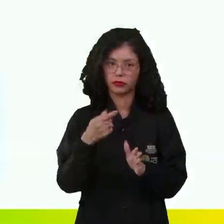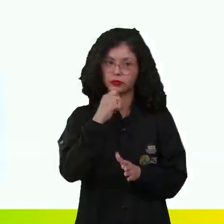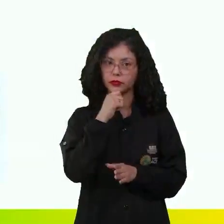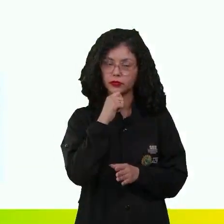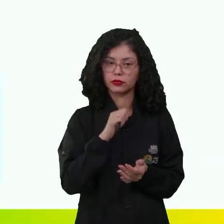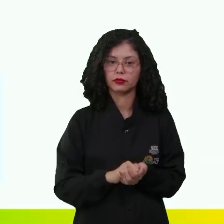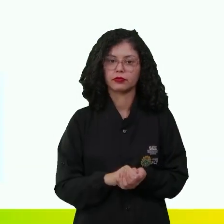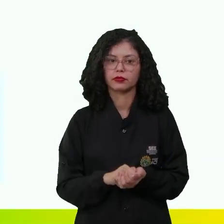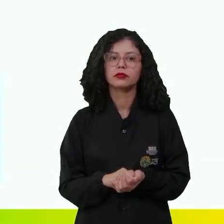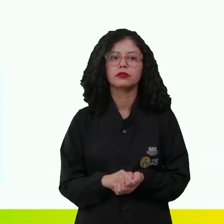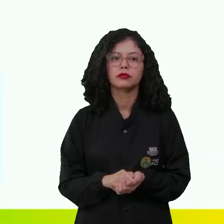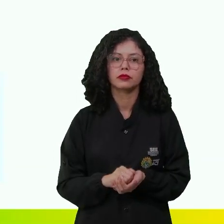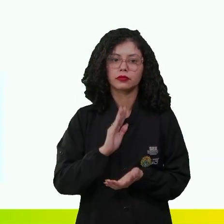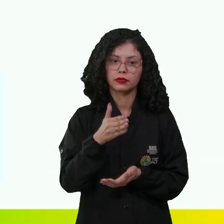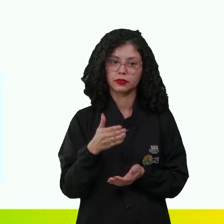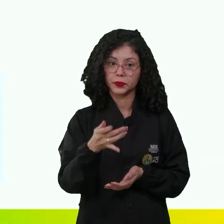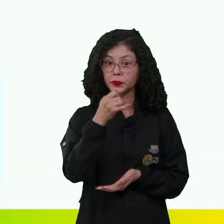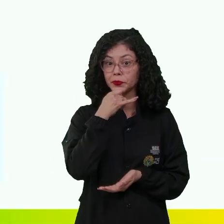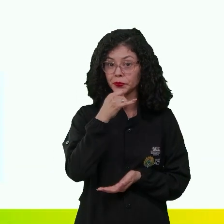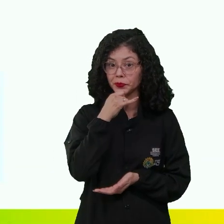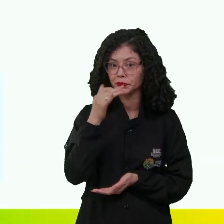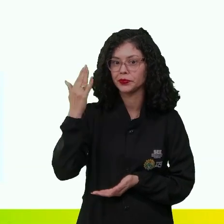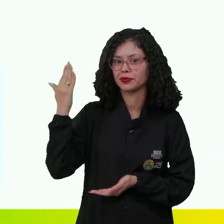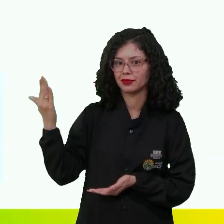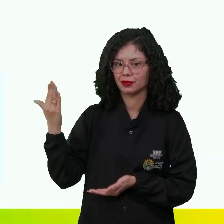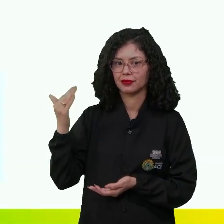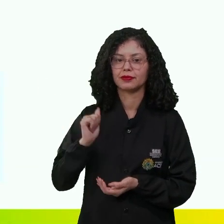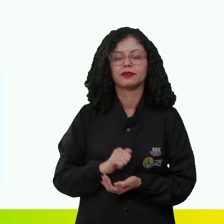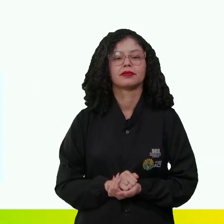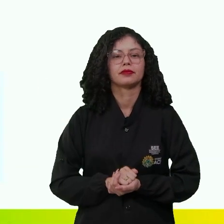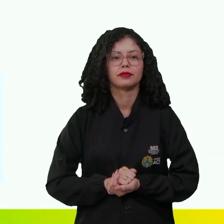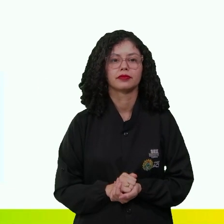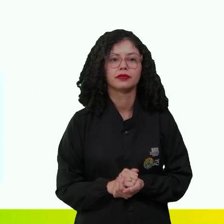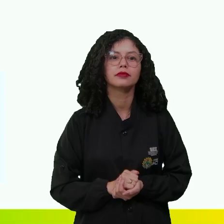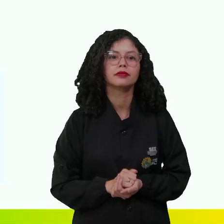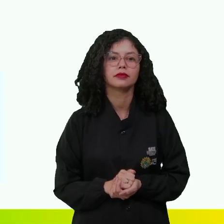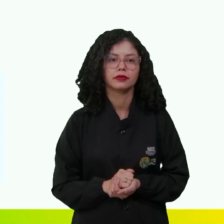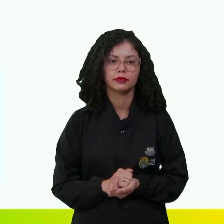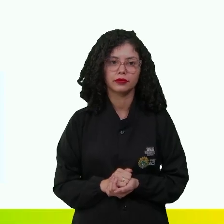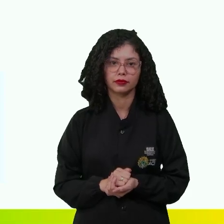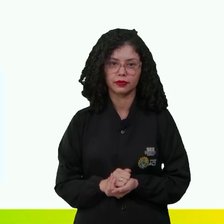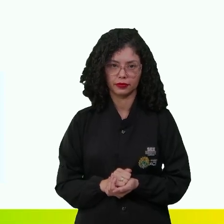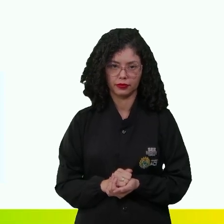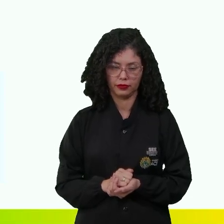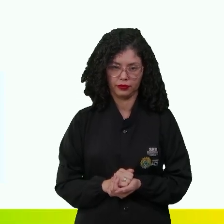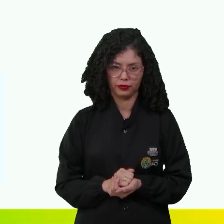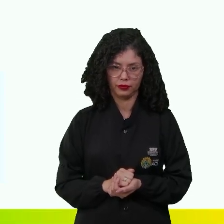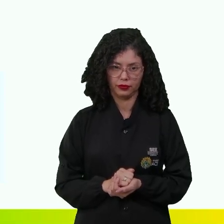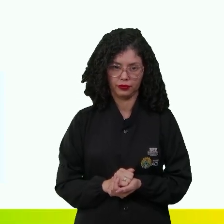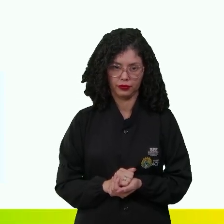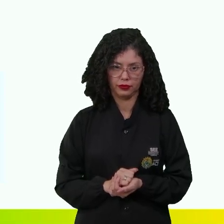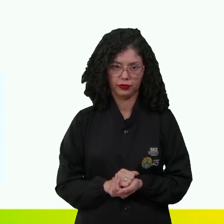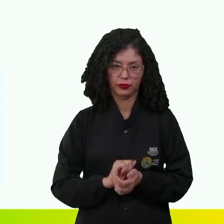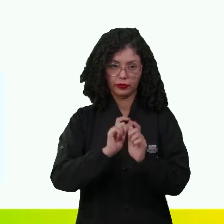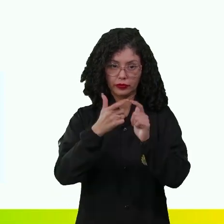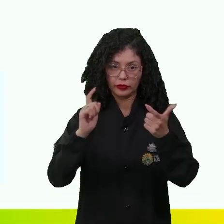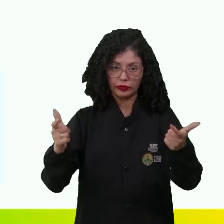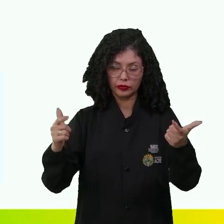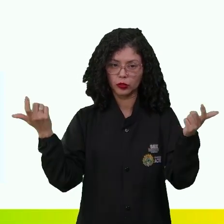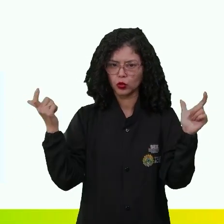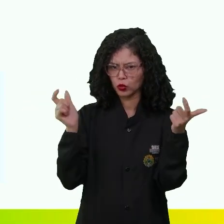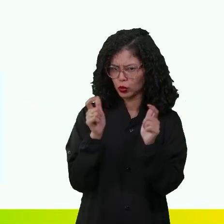parte, já temos um exemplo com a seguinte indagação: aumenta